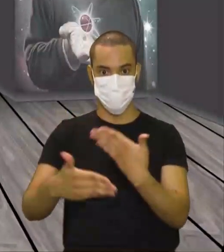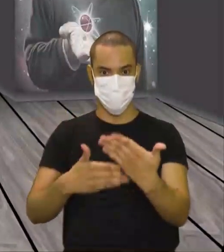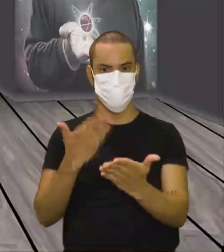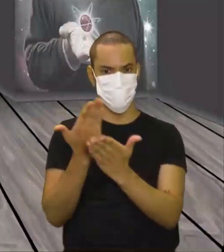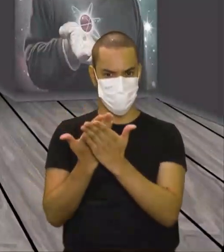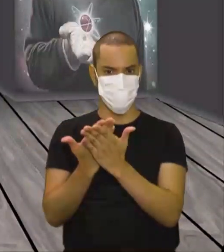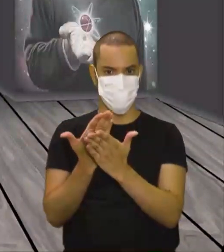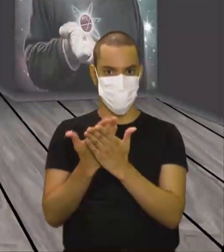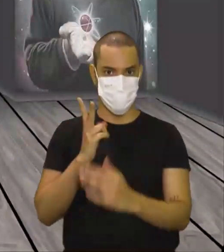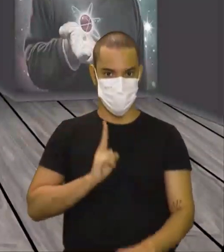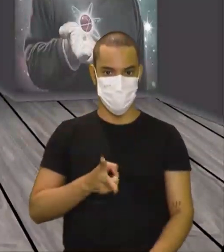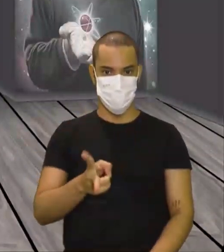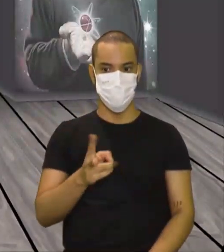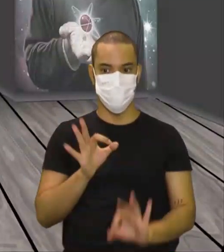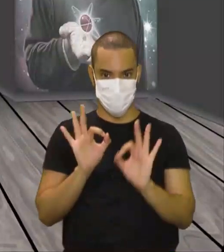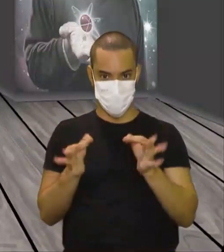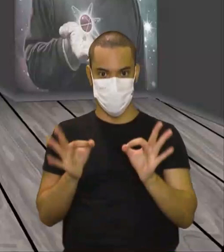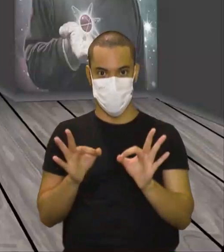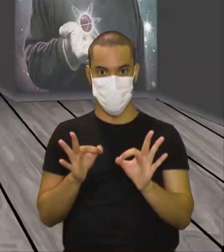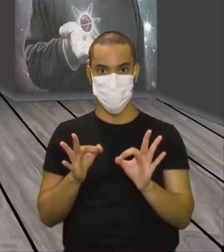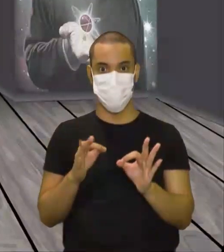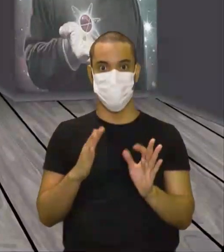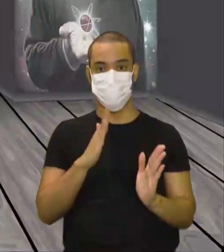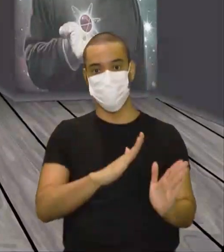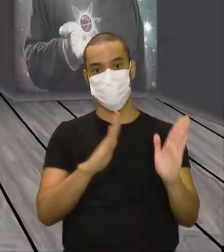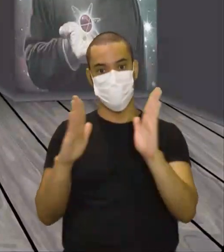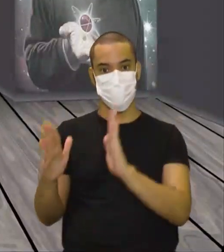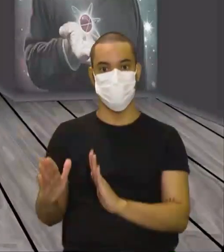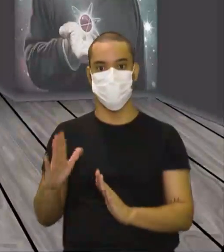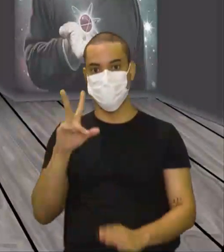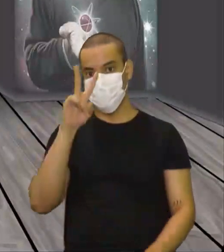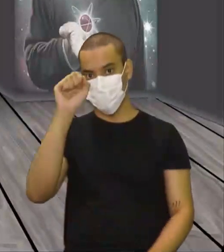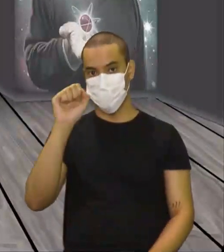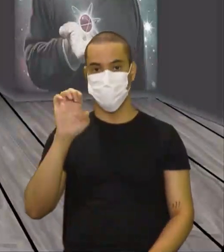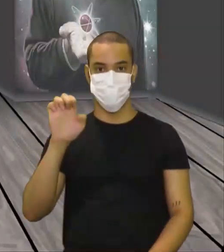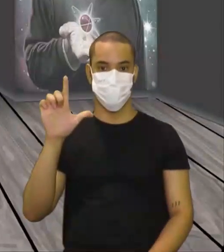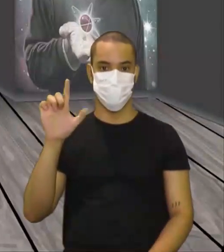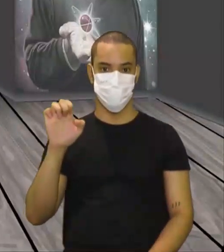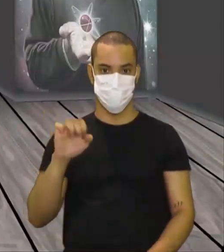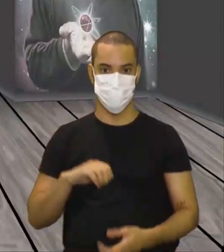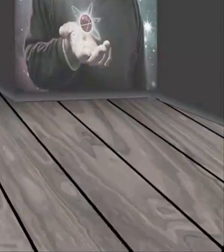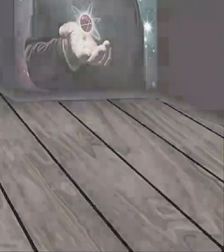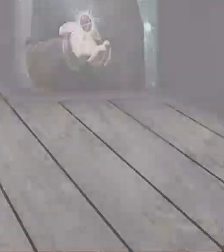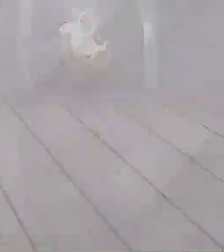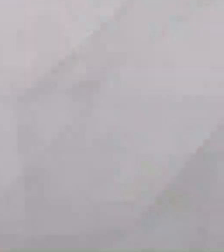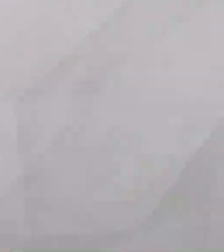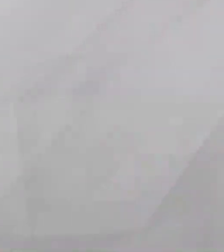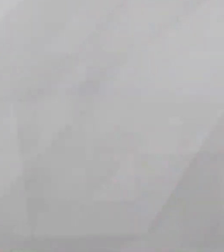próxima aula, né? Continuando na segunda parte de força eletromotriz. Até mais!